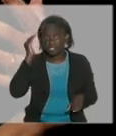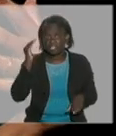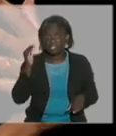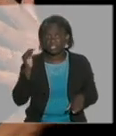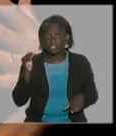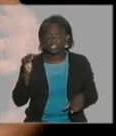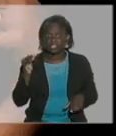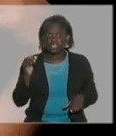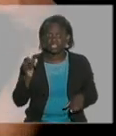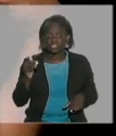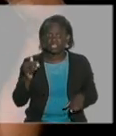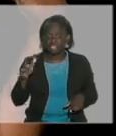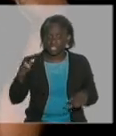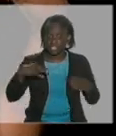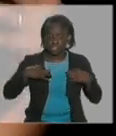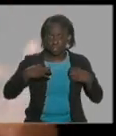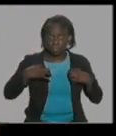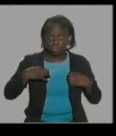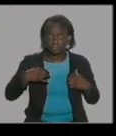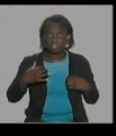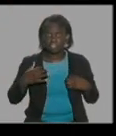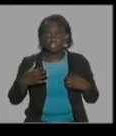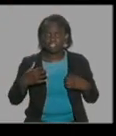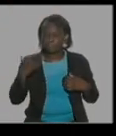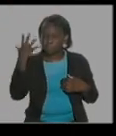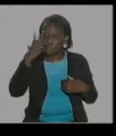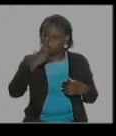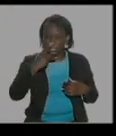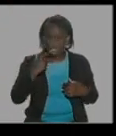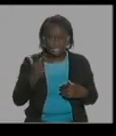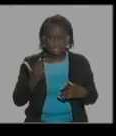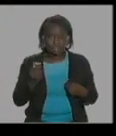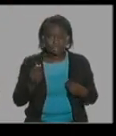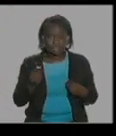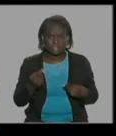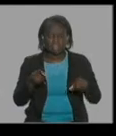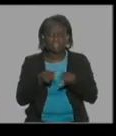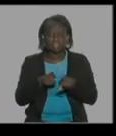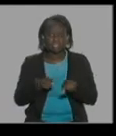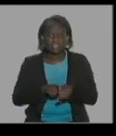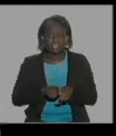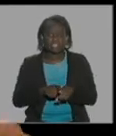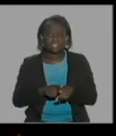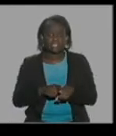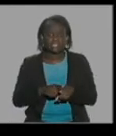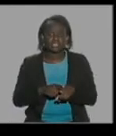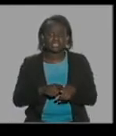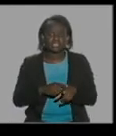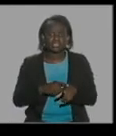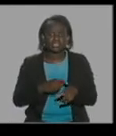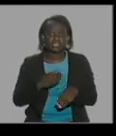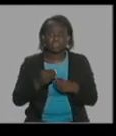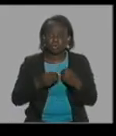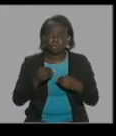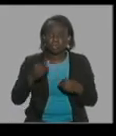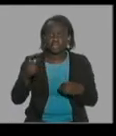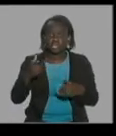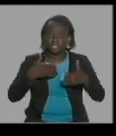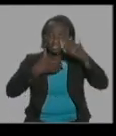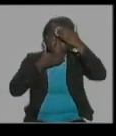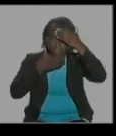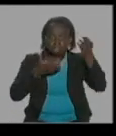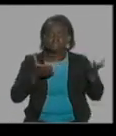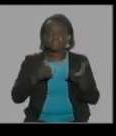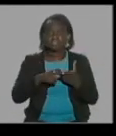entender desde a vestimenta, né, que é linda demais, a como que o Islã